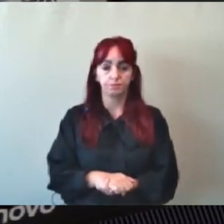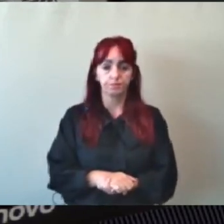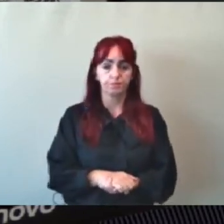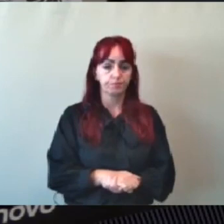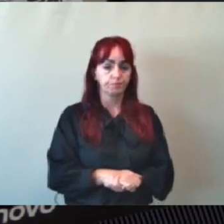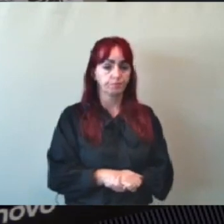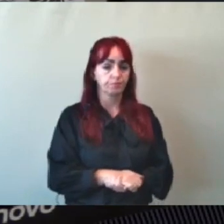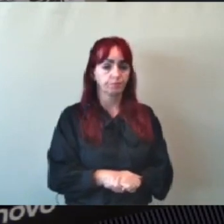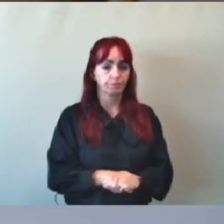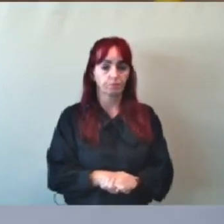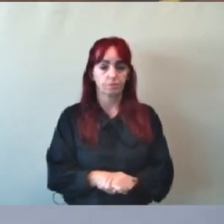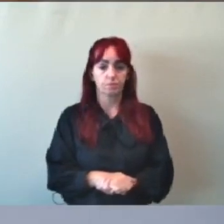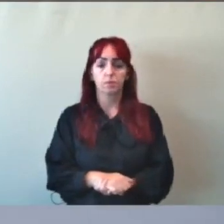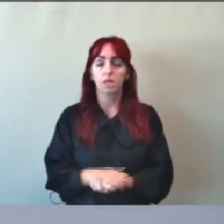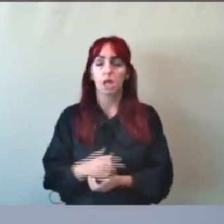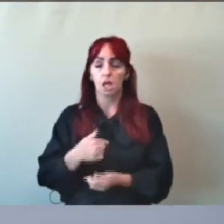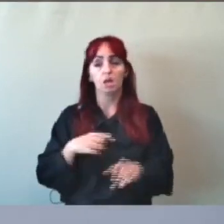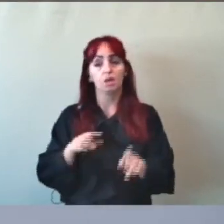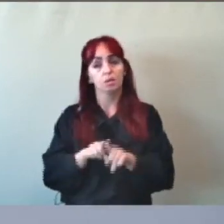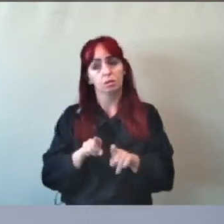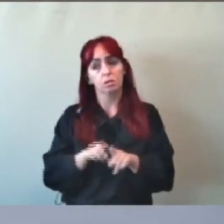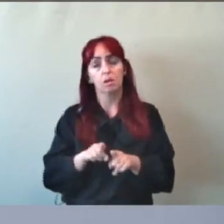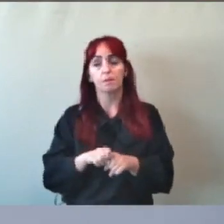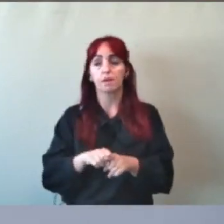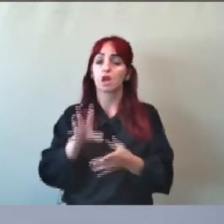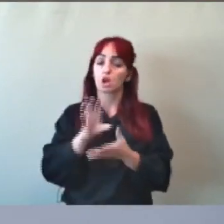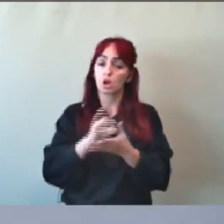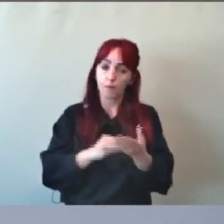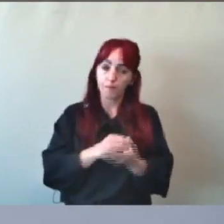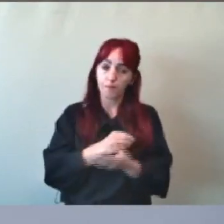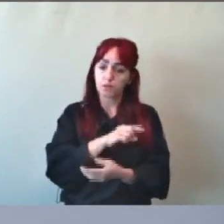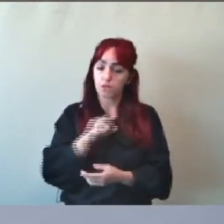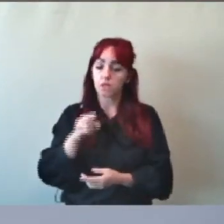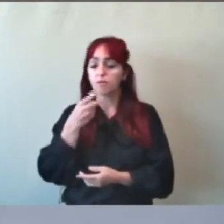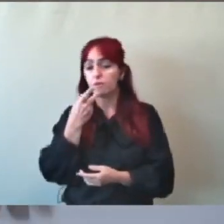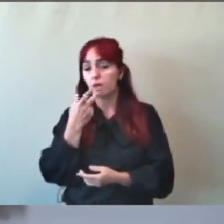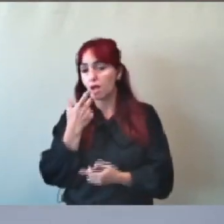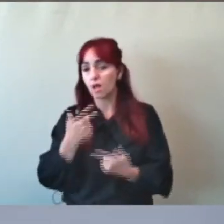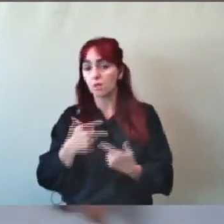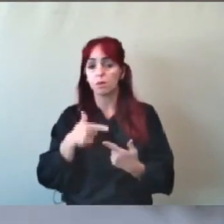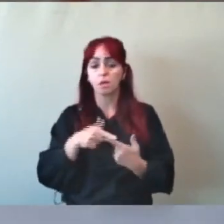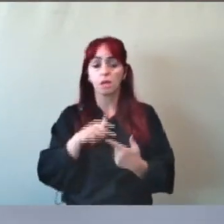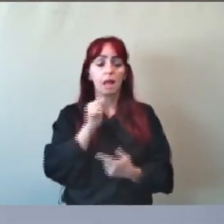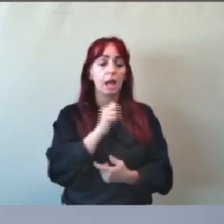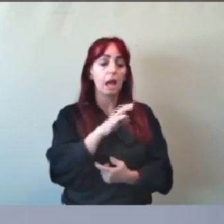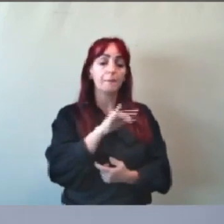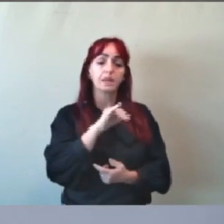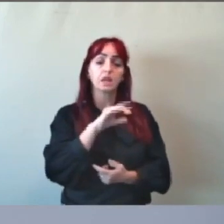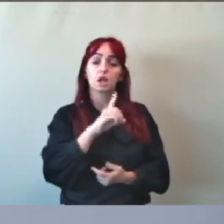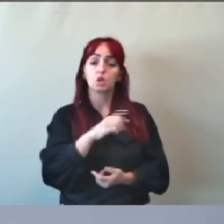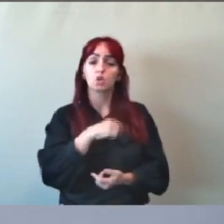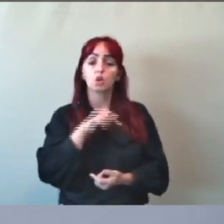Reitero tudo o que foi dito por eles, José Magalhães, que na Avenida Abílio Machado é um comerciante que está praticamente ali.